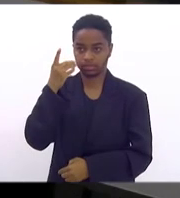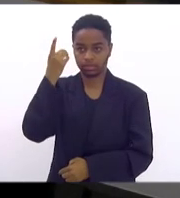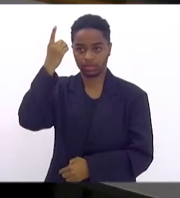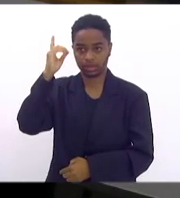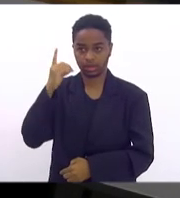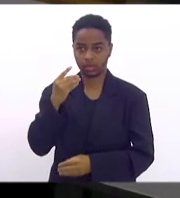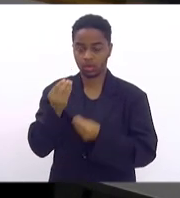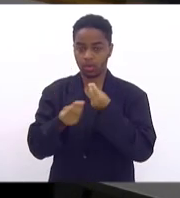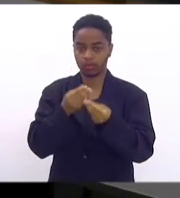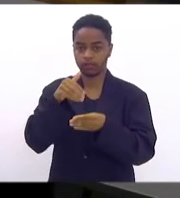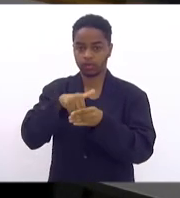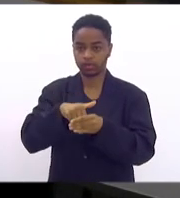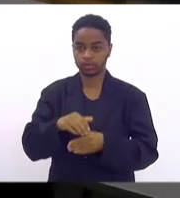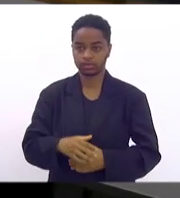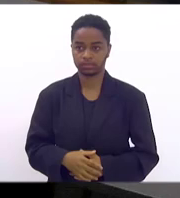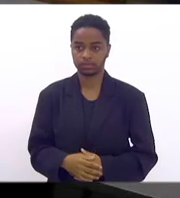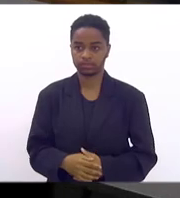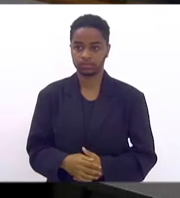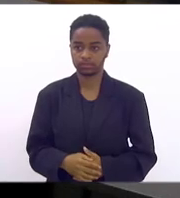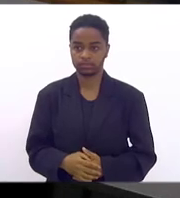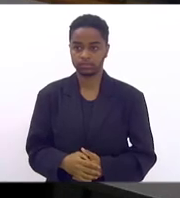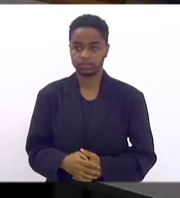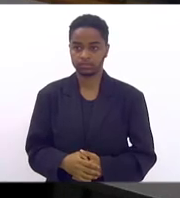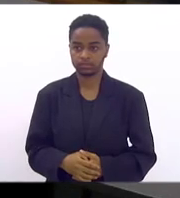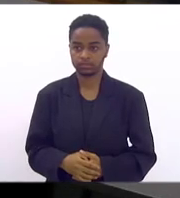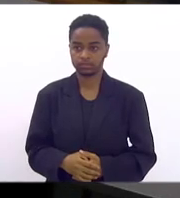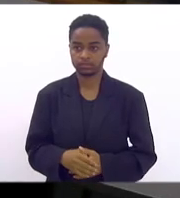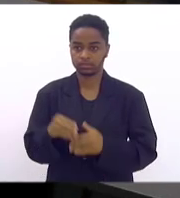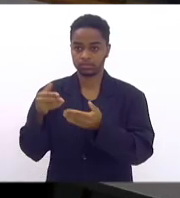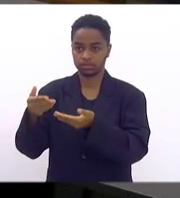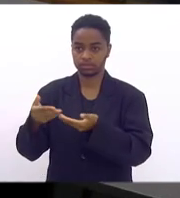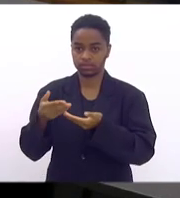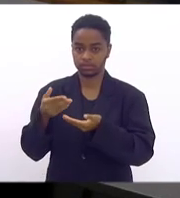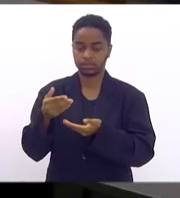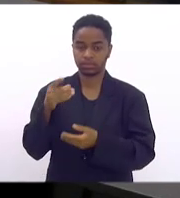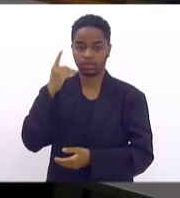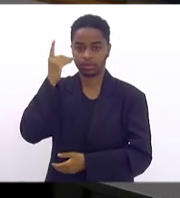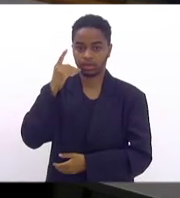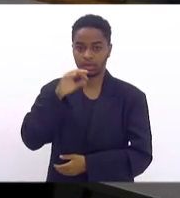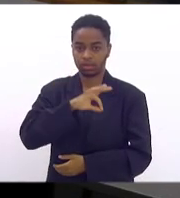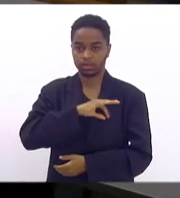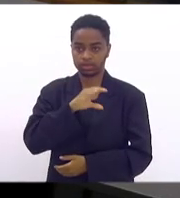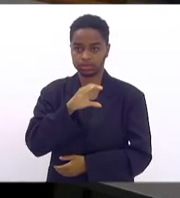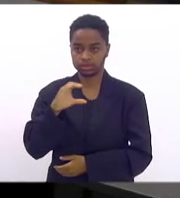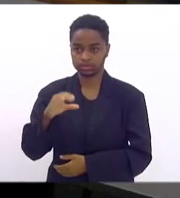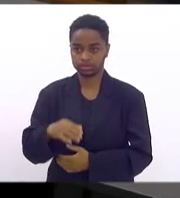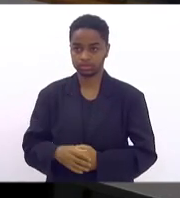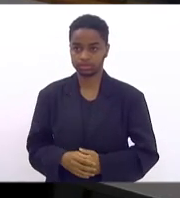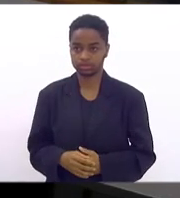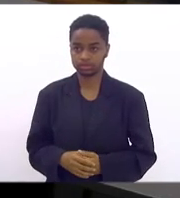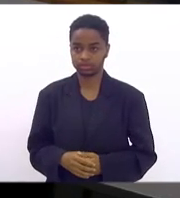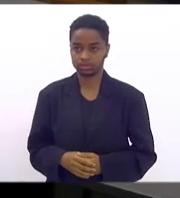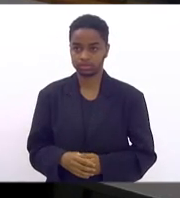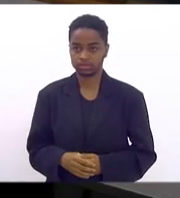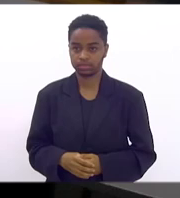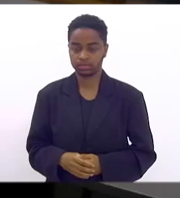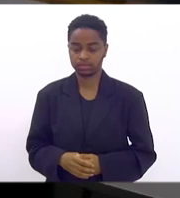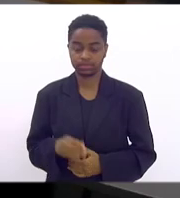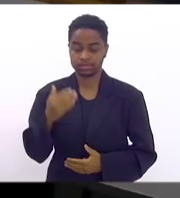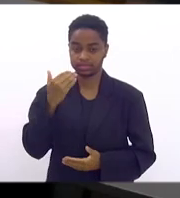Balbi, como vota na convocação do deputado da Polícia Civil? Bom, do deputado, do